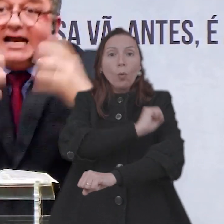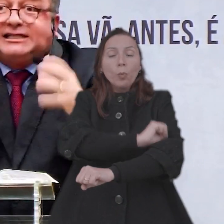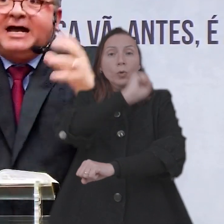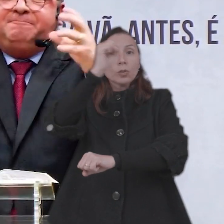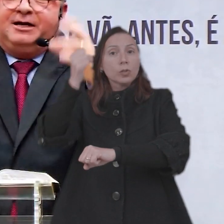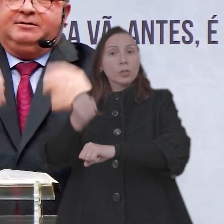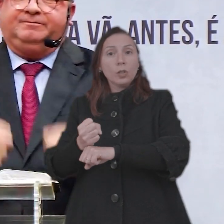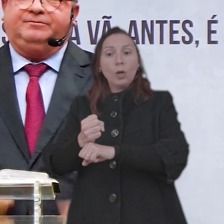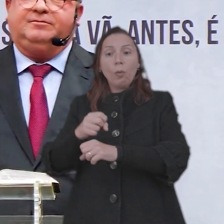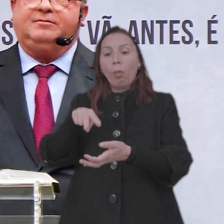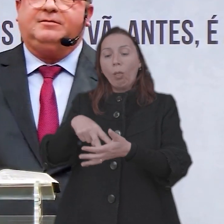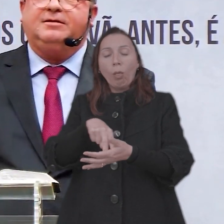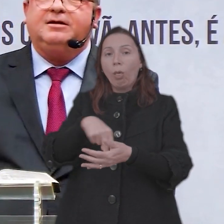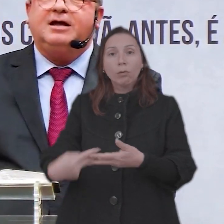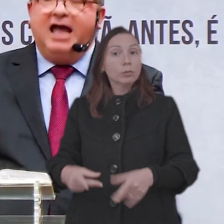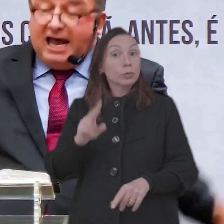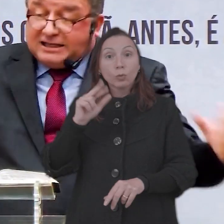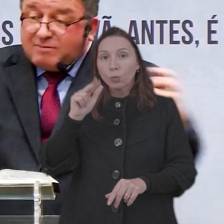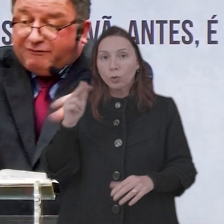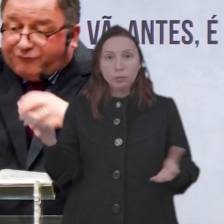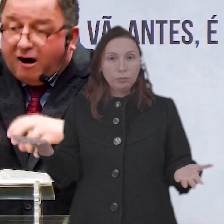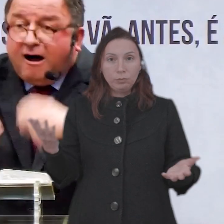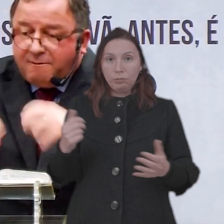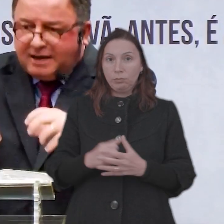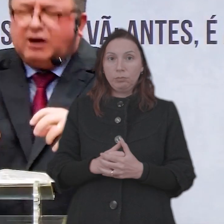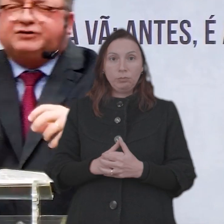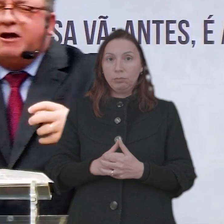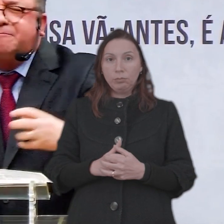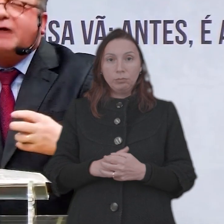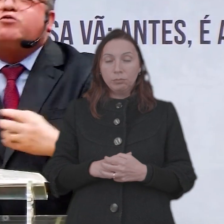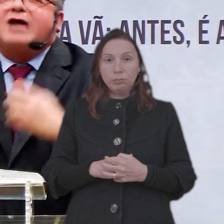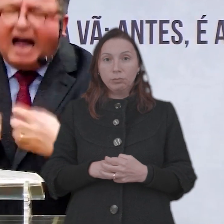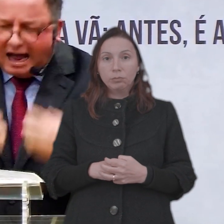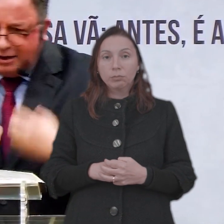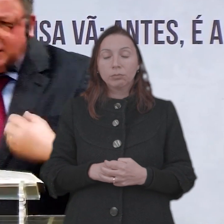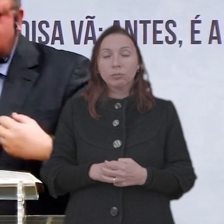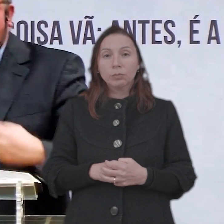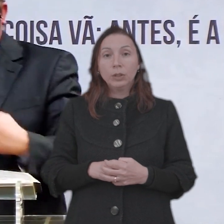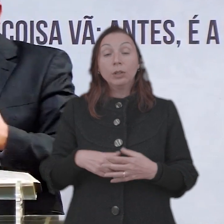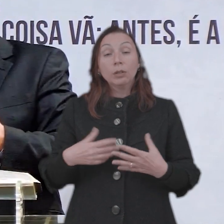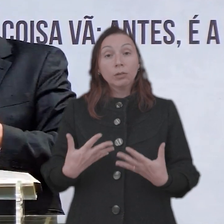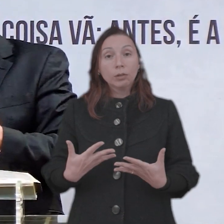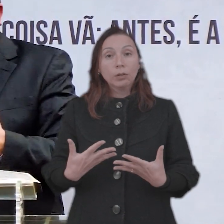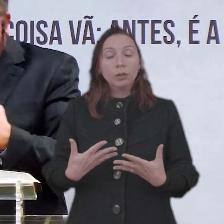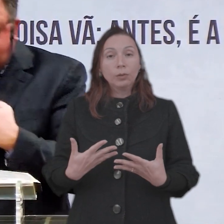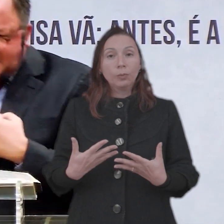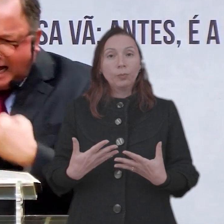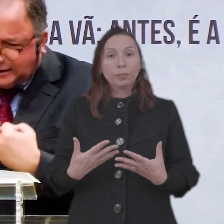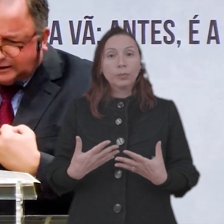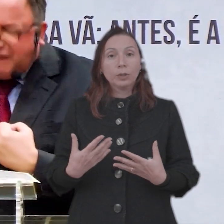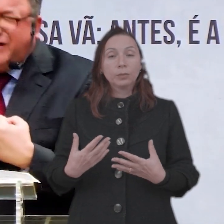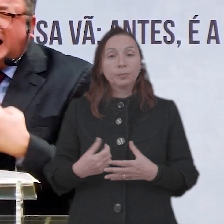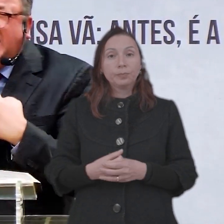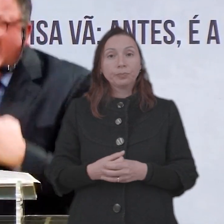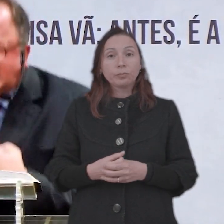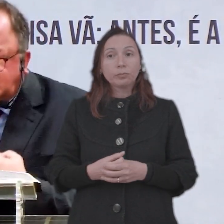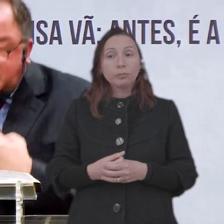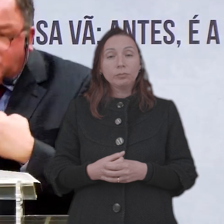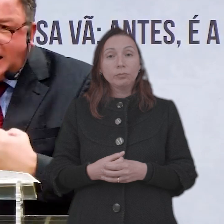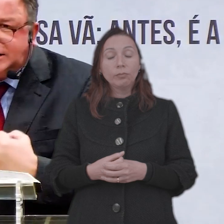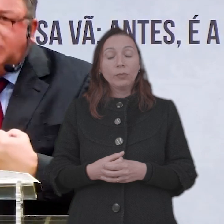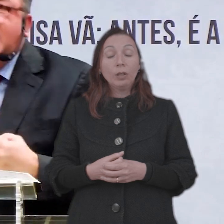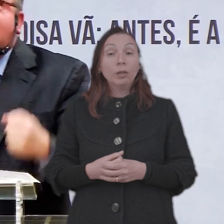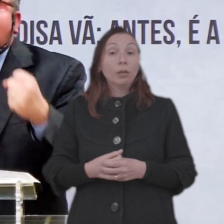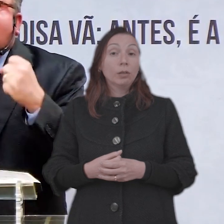abalam para sempre. Então a forma que eu tenho para curar a enfermidade da fraqueza